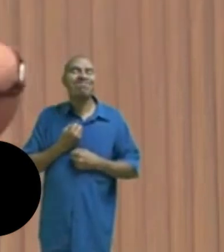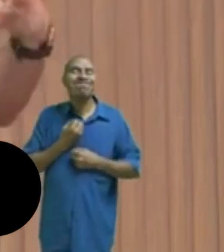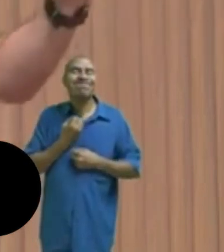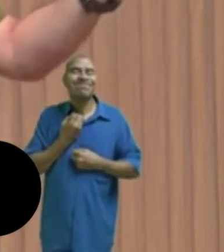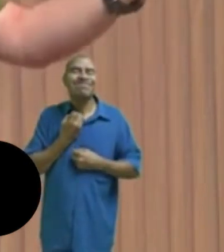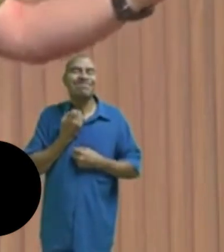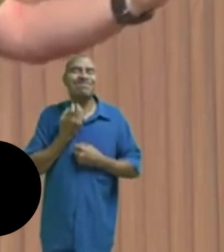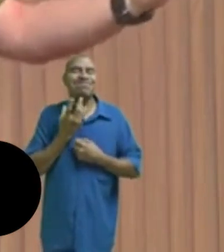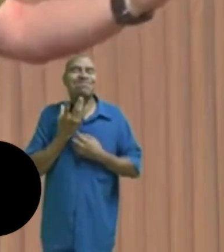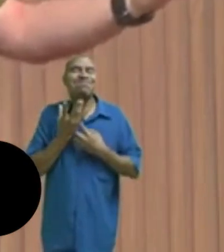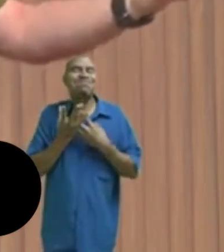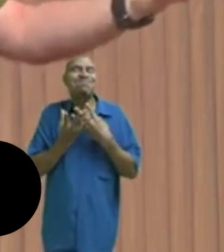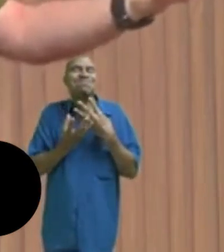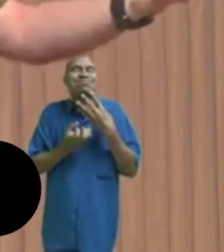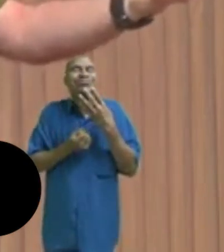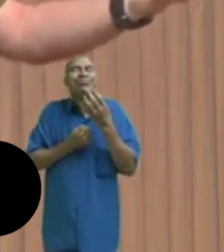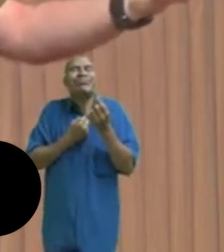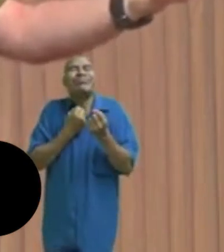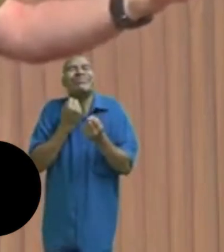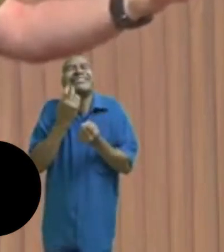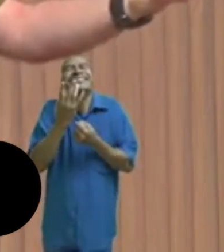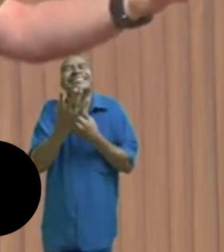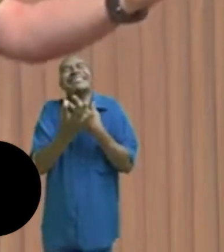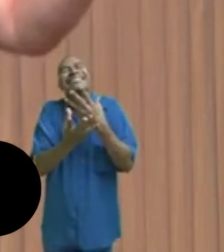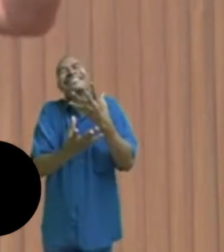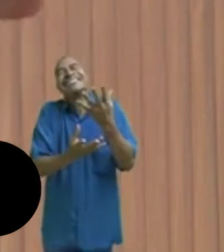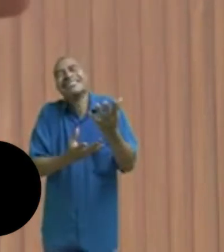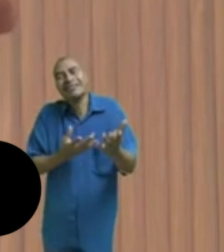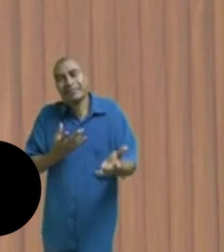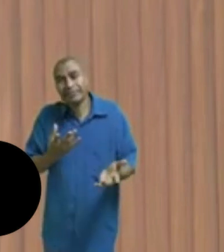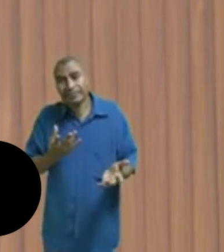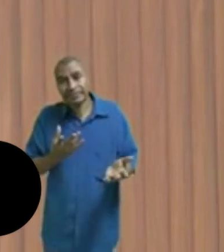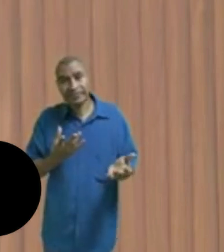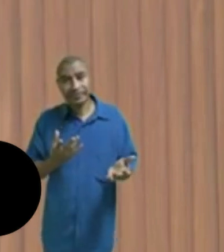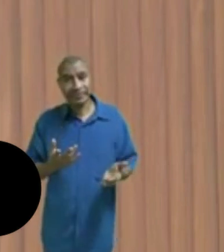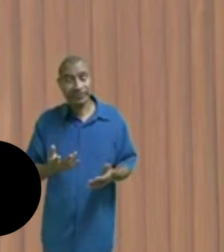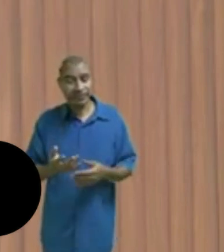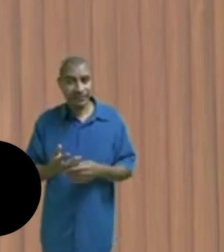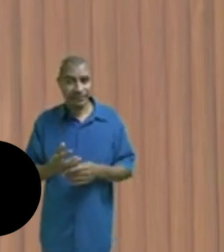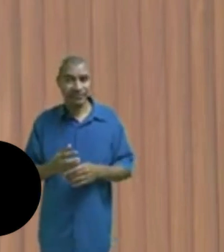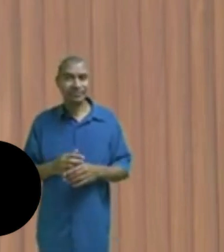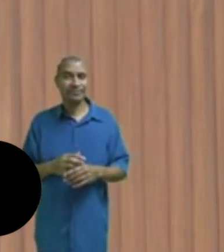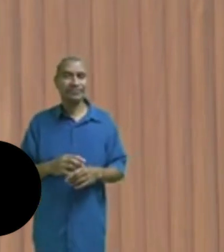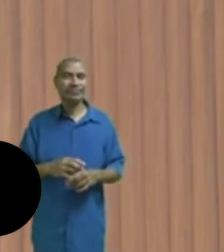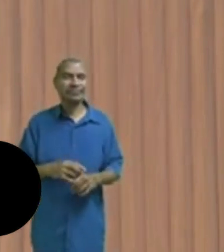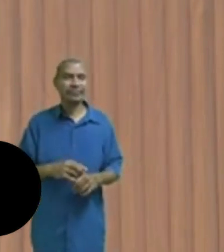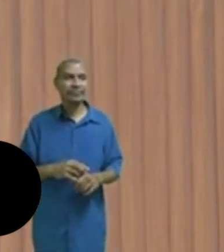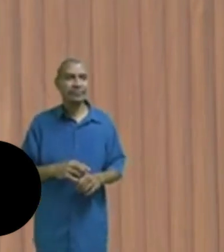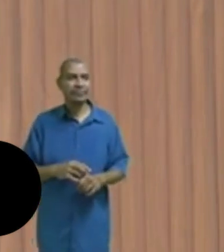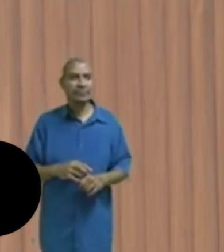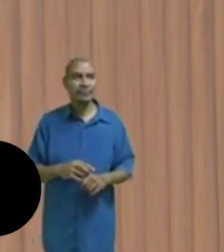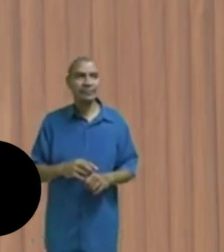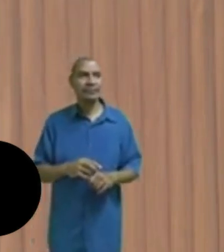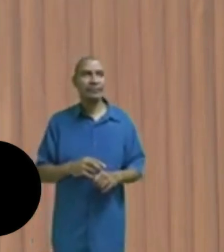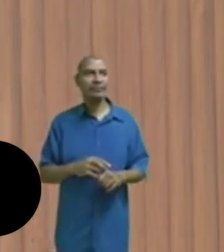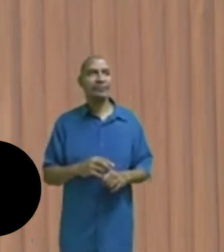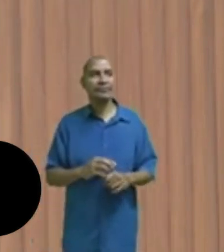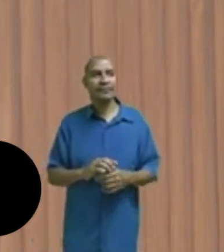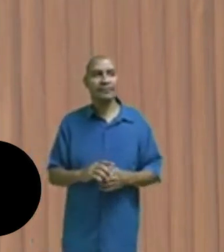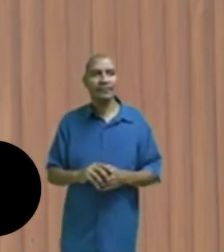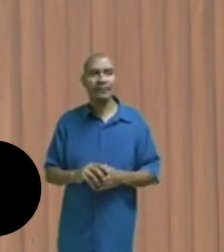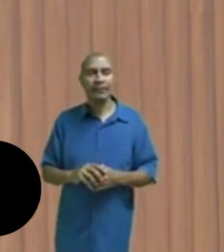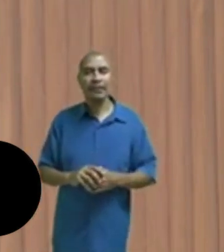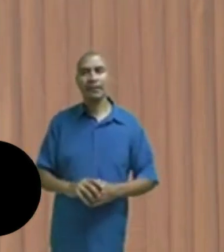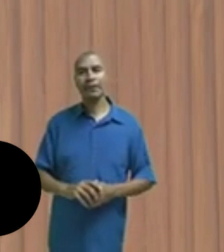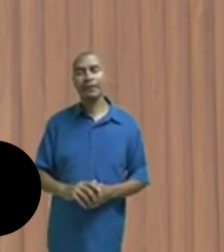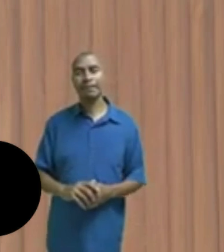que jorra do nosso interior. Eu queria ser agressivo, mas quando eu abro a minha boca,